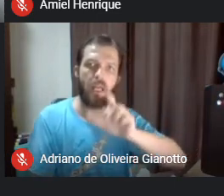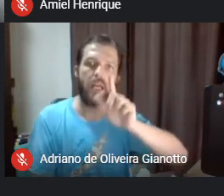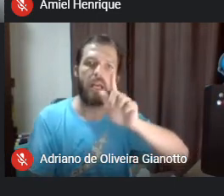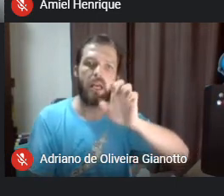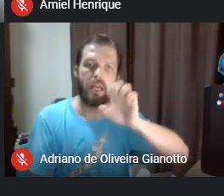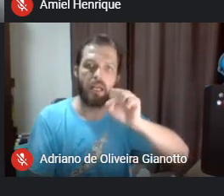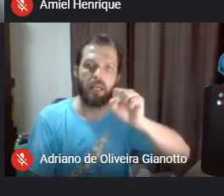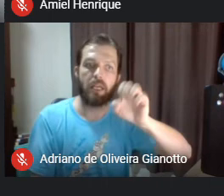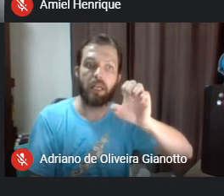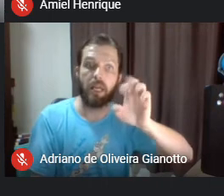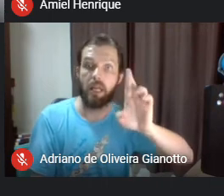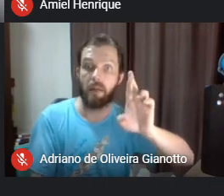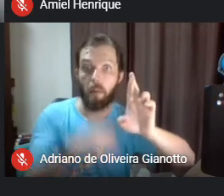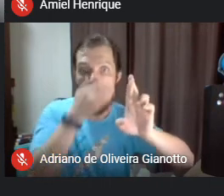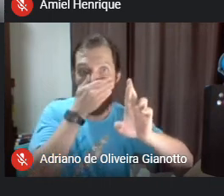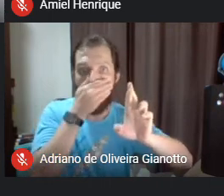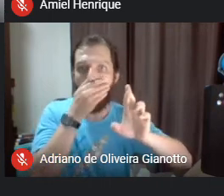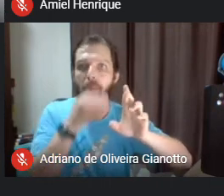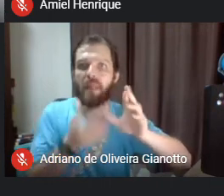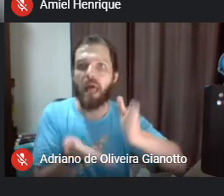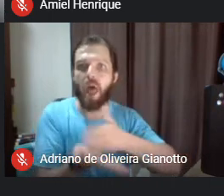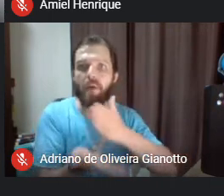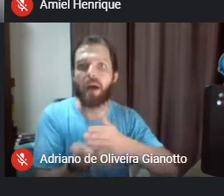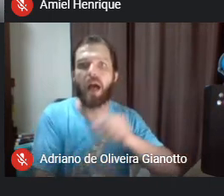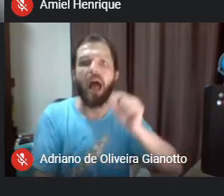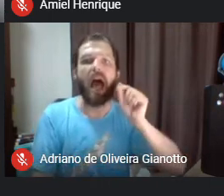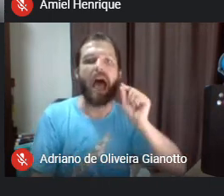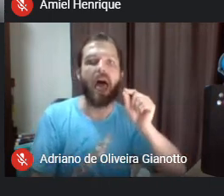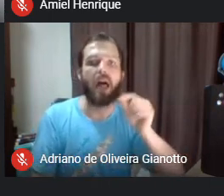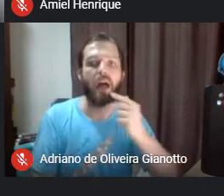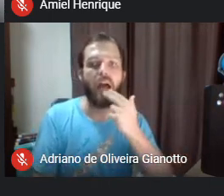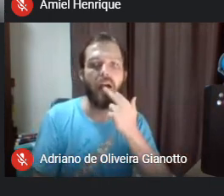Tá. Da Audrey Gesser.